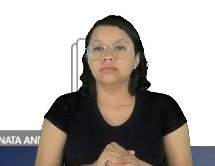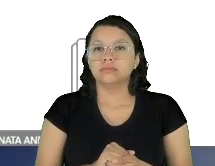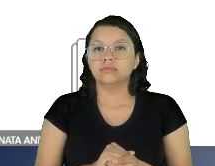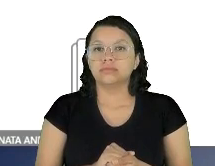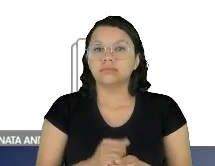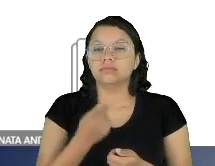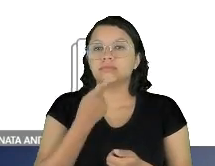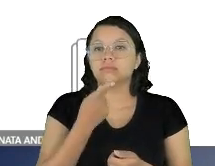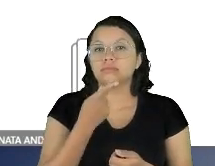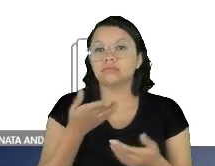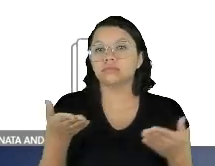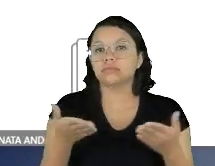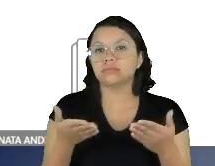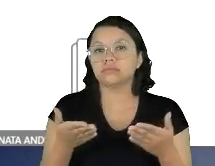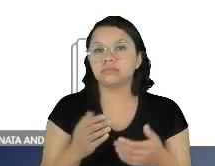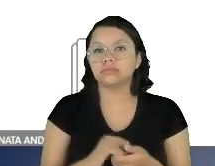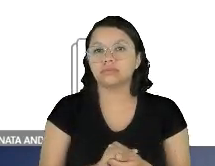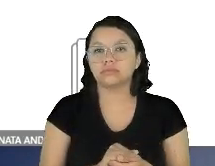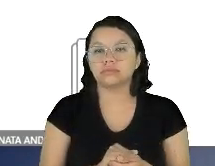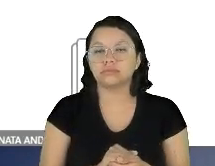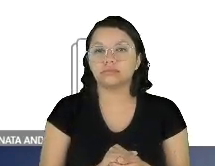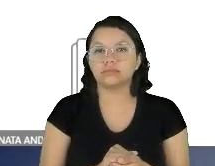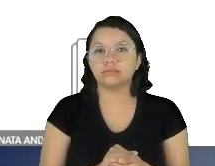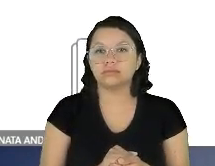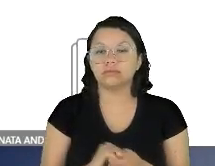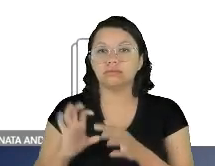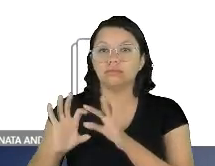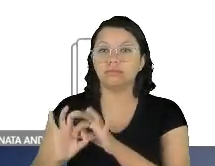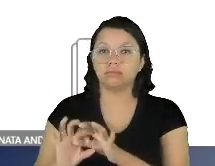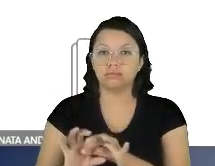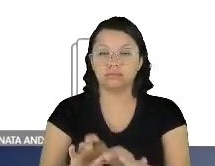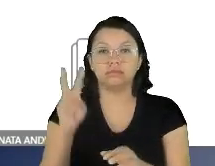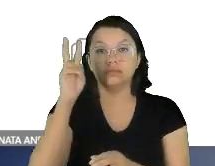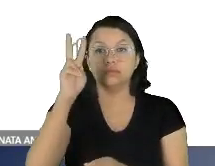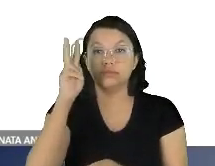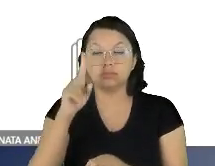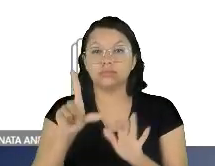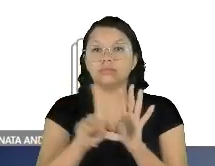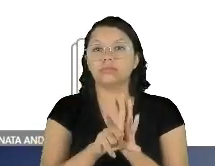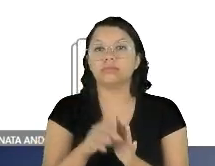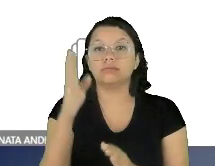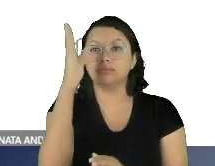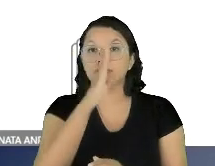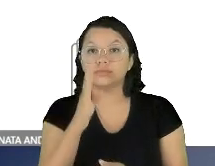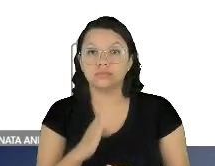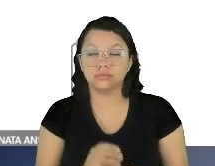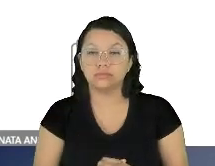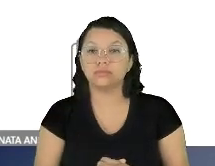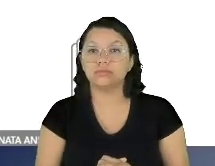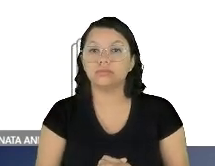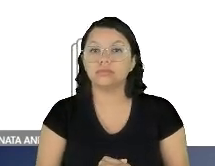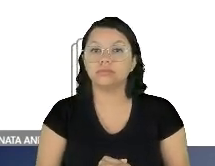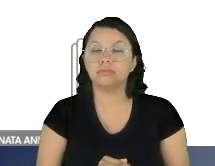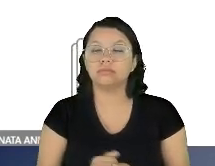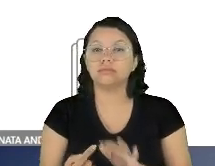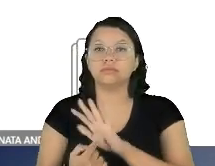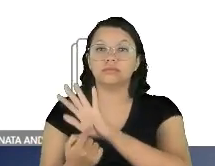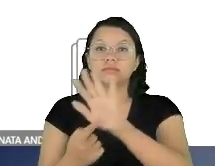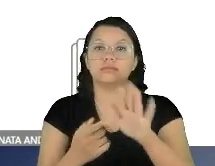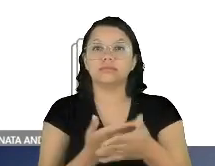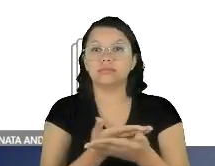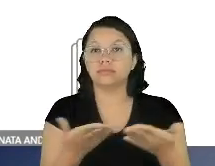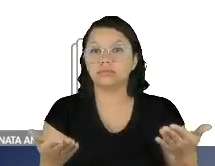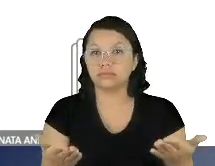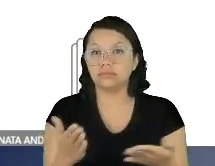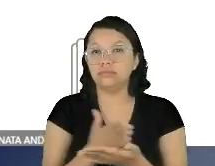Entrando já no contexto histórico-legal brasileiro, eu vou trazer para